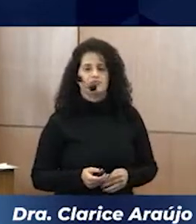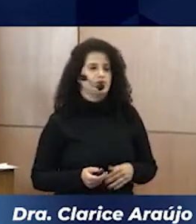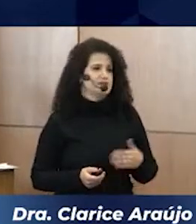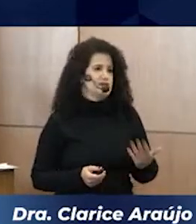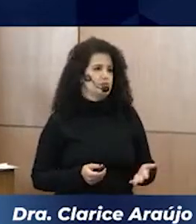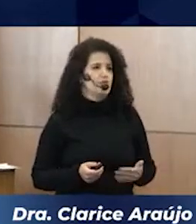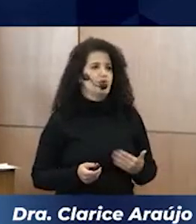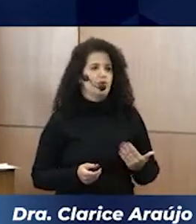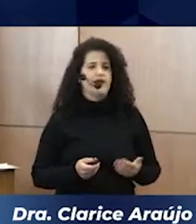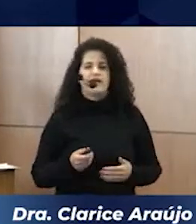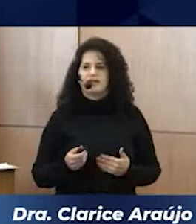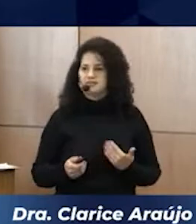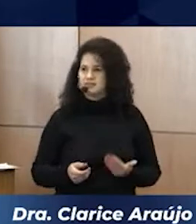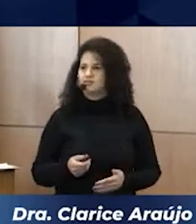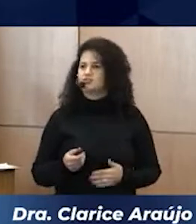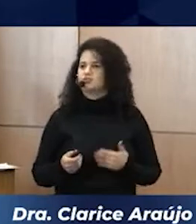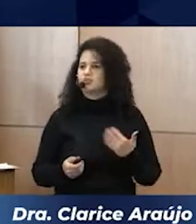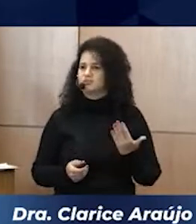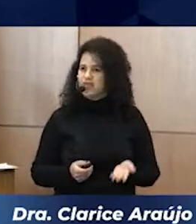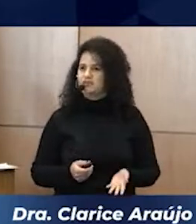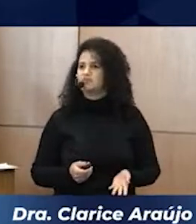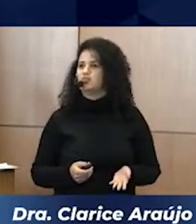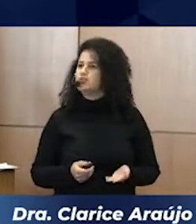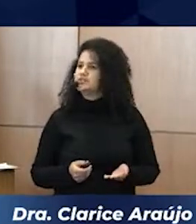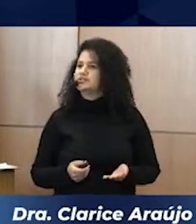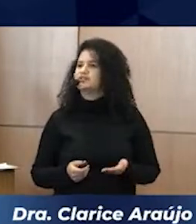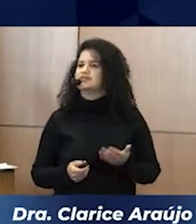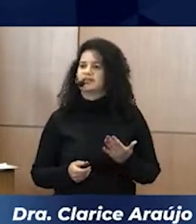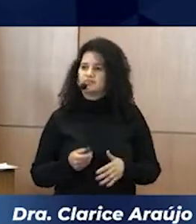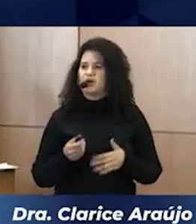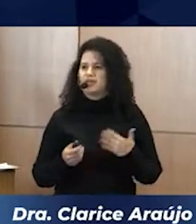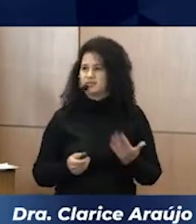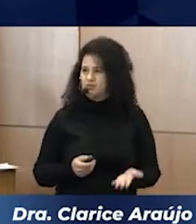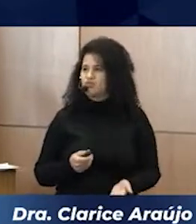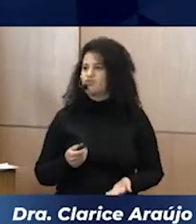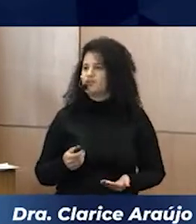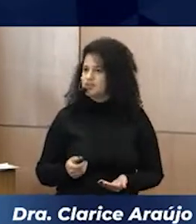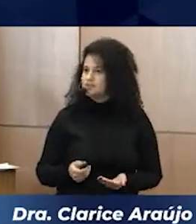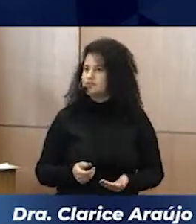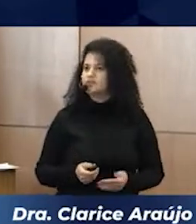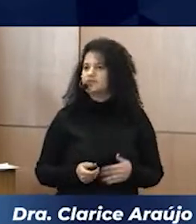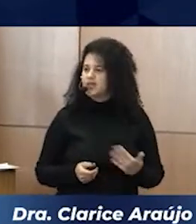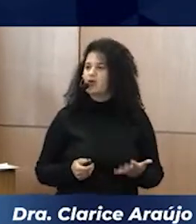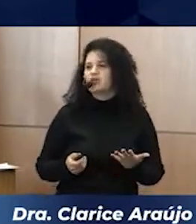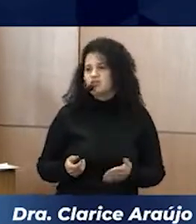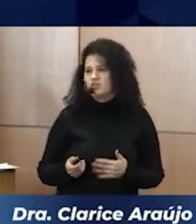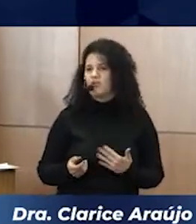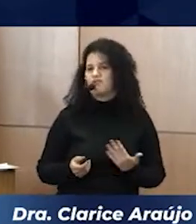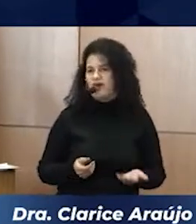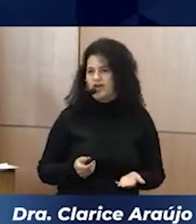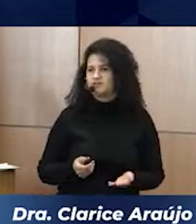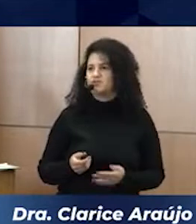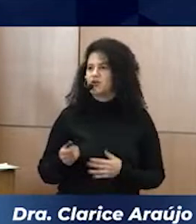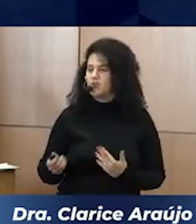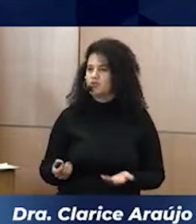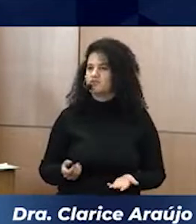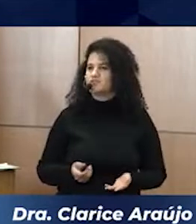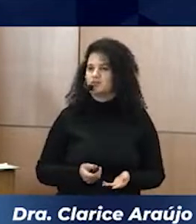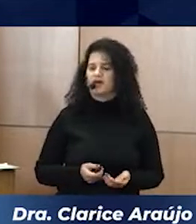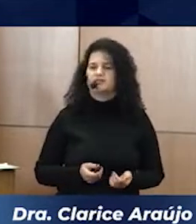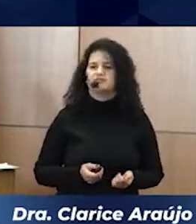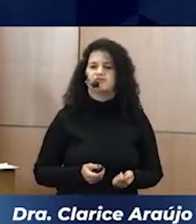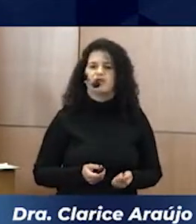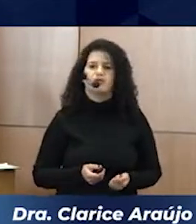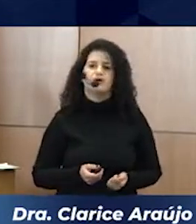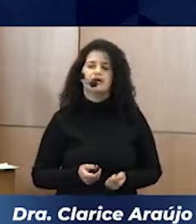né? Por exemplo, com essas questões mesmo das buscas, né? Parece tão difícil e realmente não é fácil, né? Como a